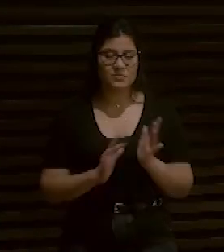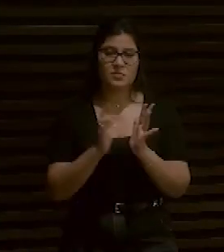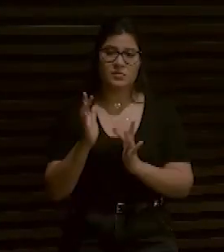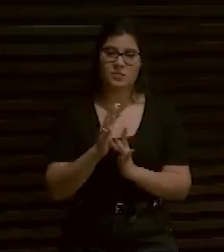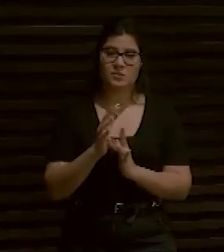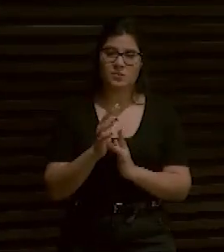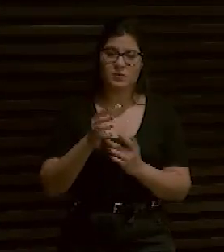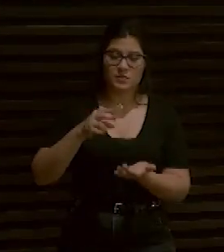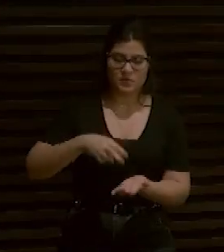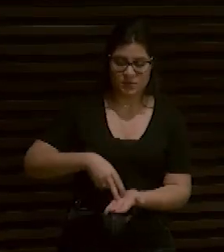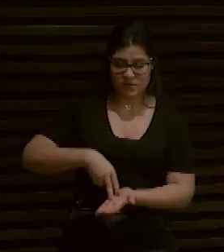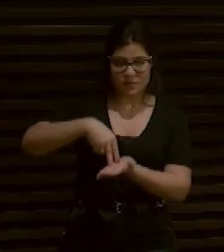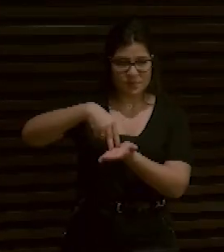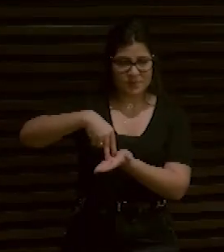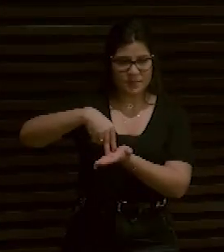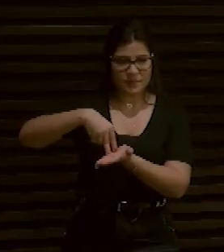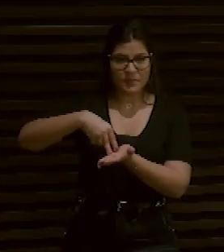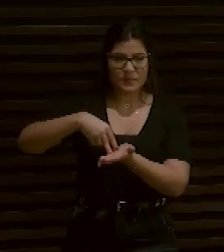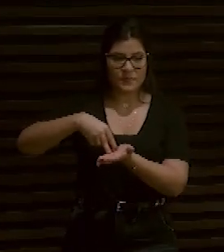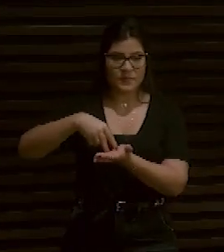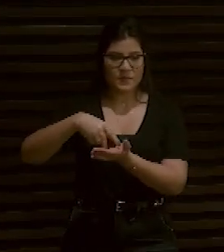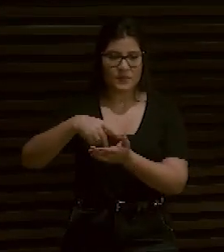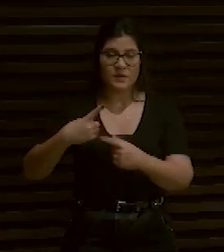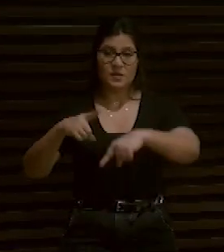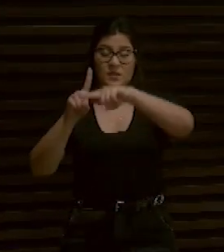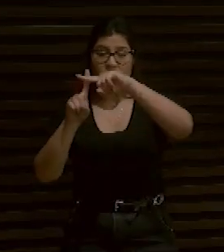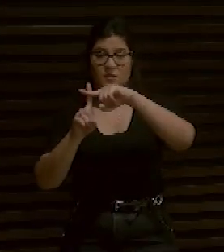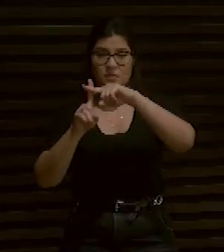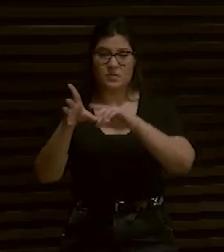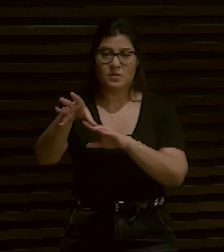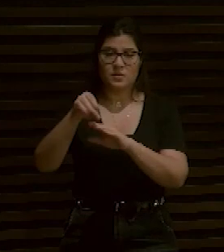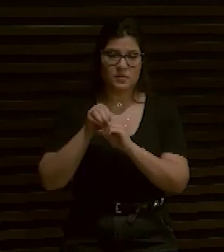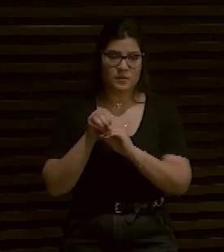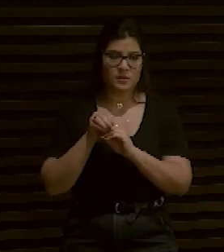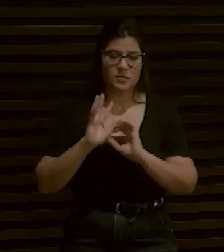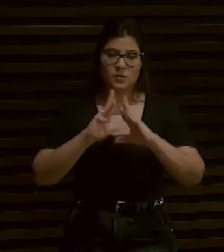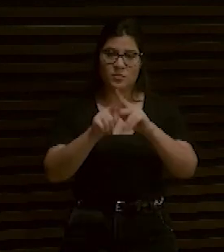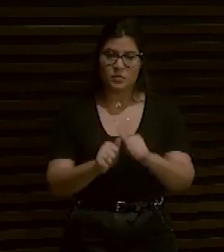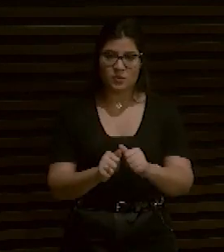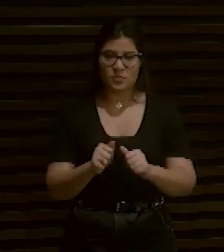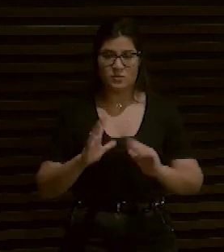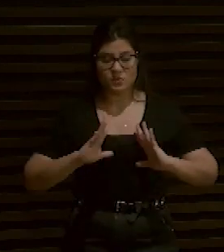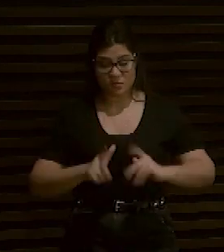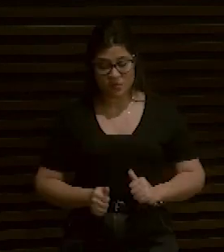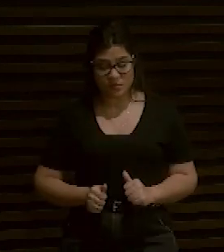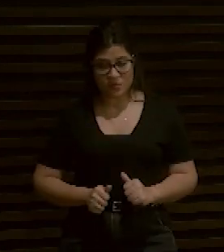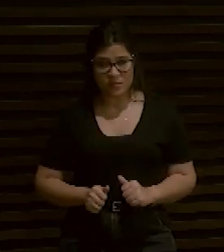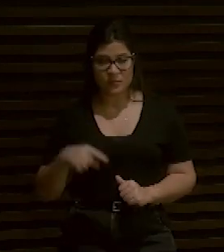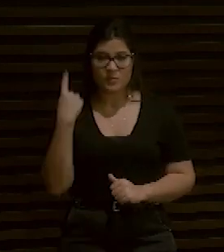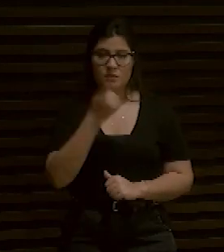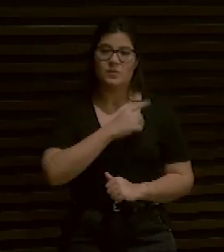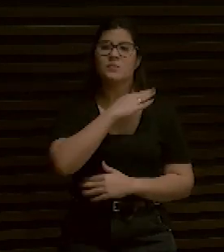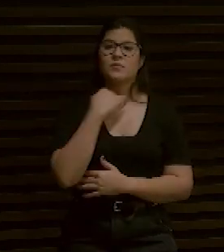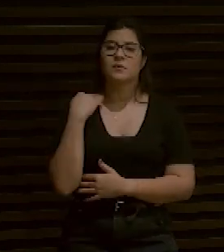fosse levantado, Ele trairia todos naquele corpo, para que então nós morrêssemos para a velha